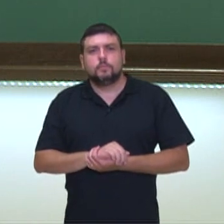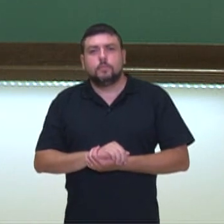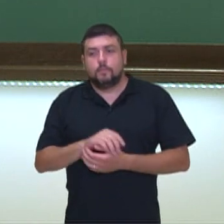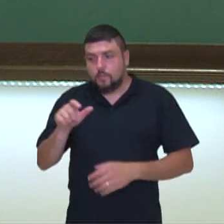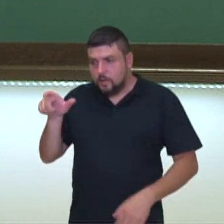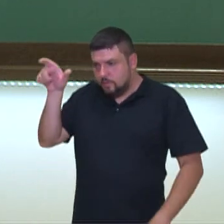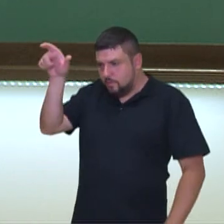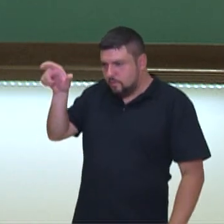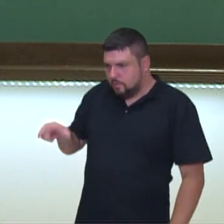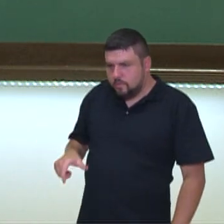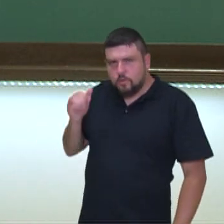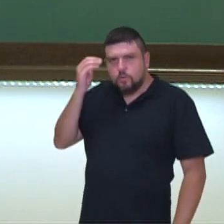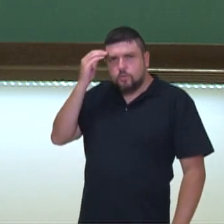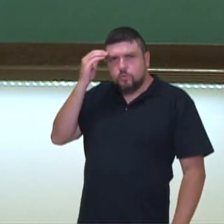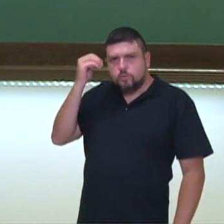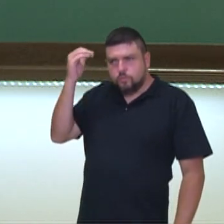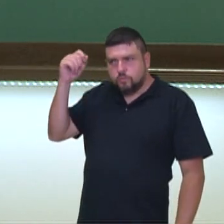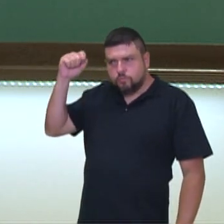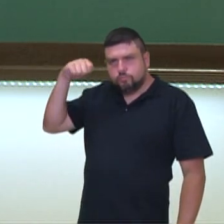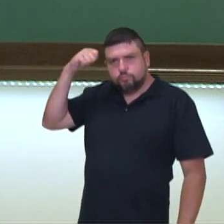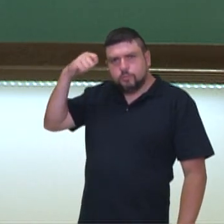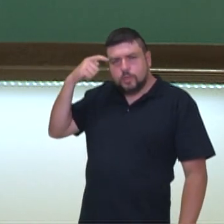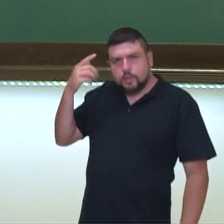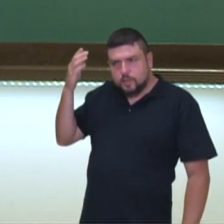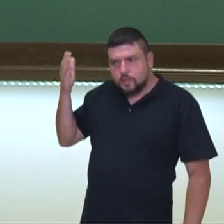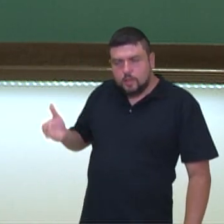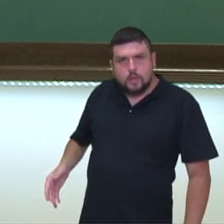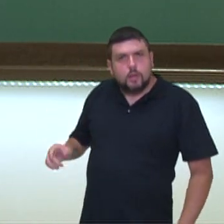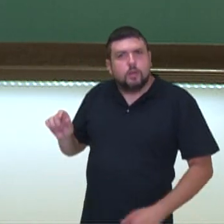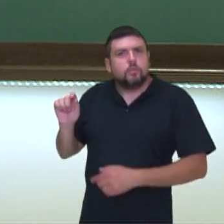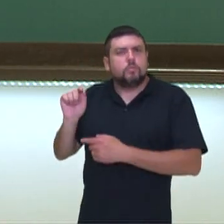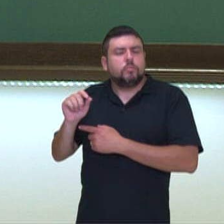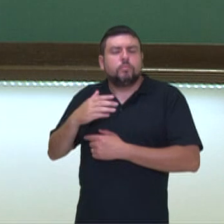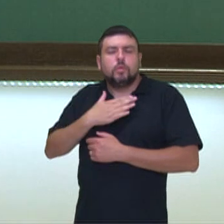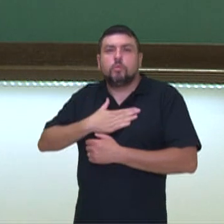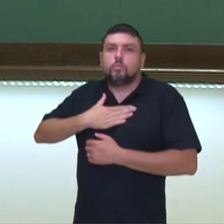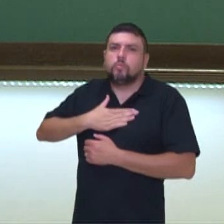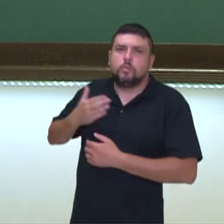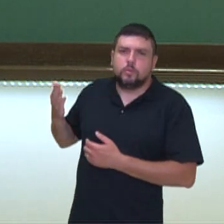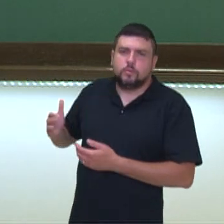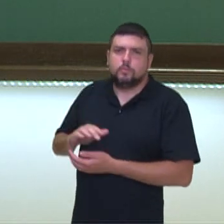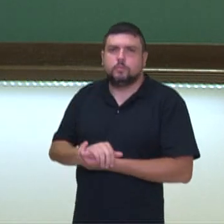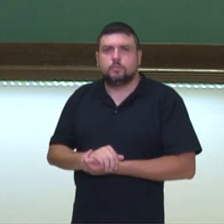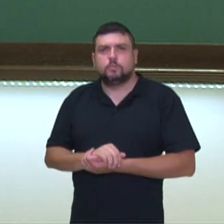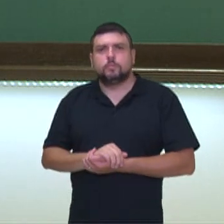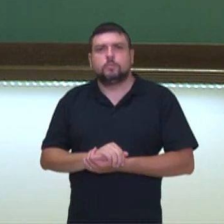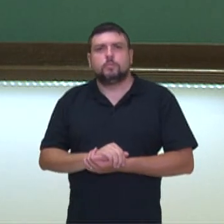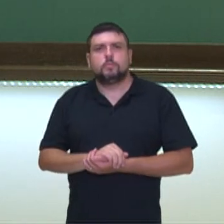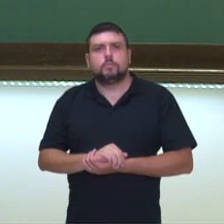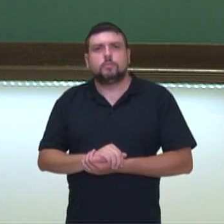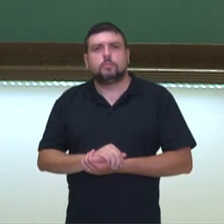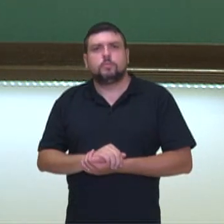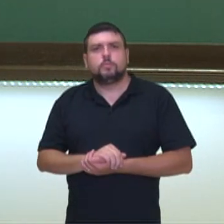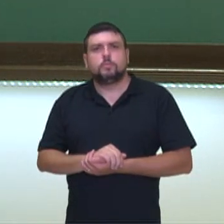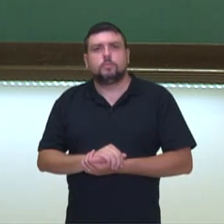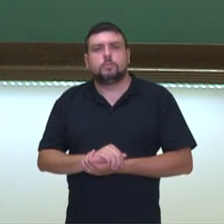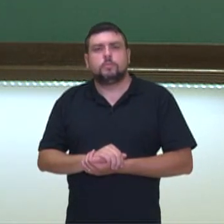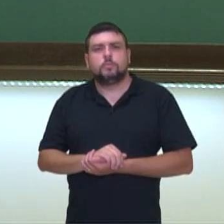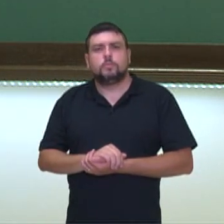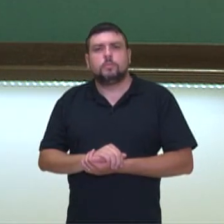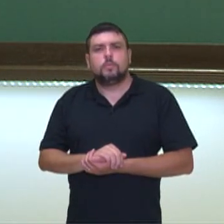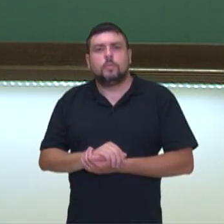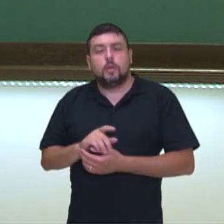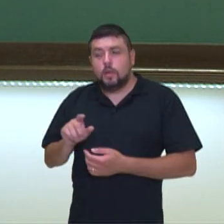eu particularmente gosto demais, certo? Então, essa obra aqui, ela traz